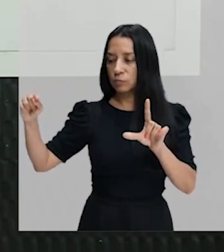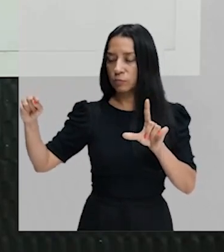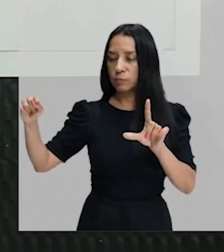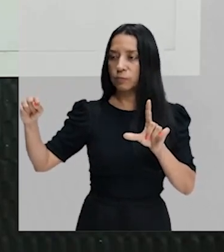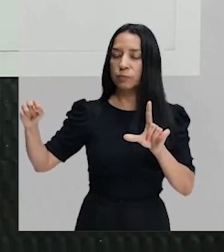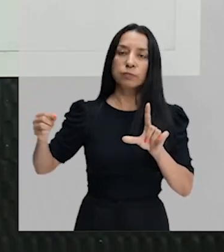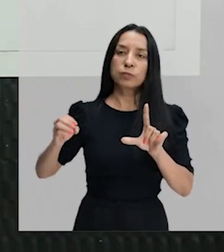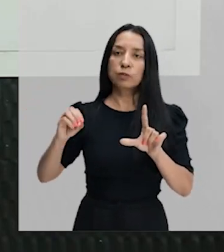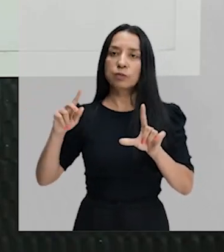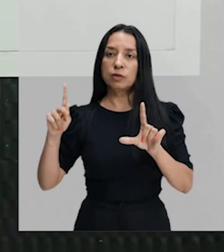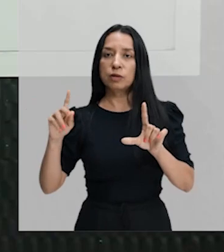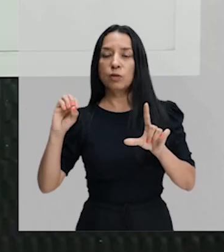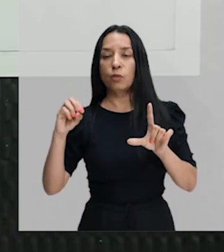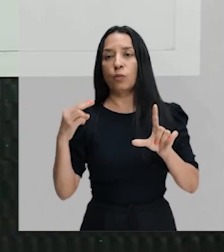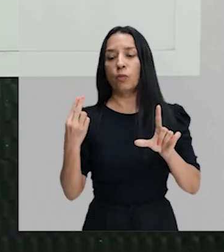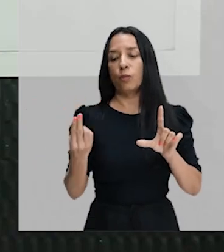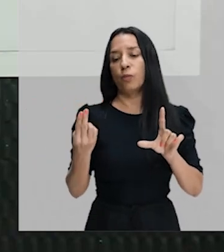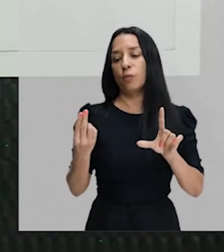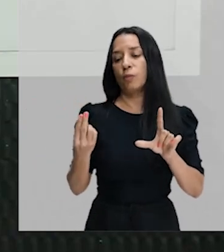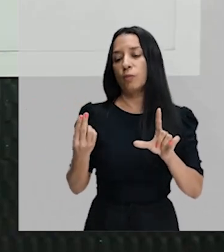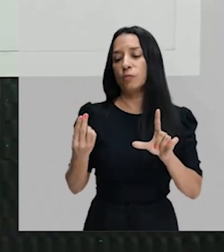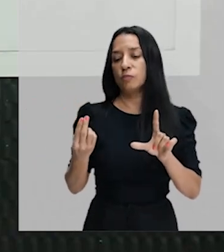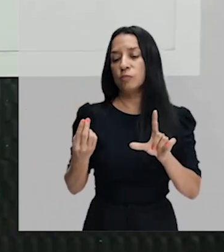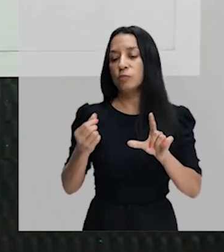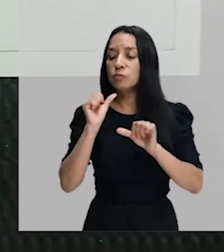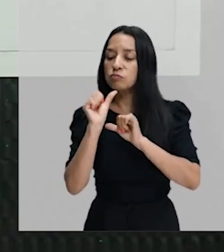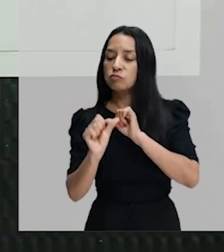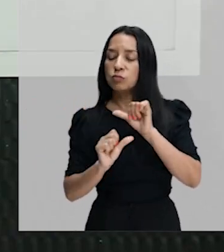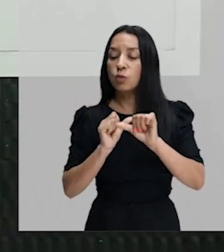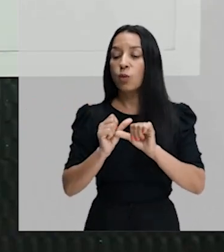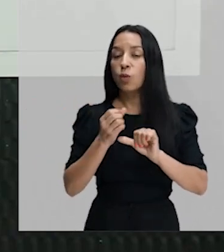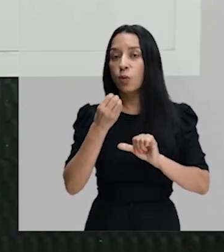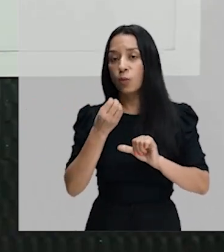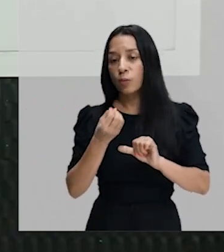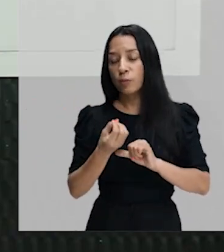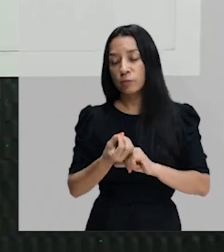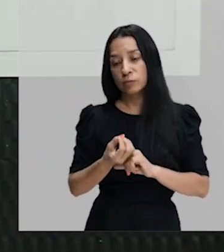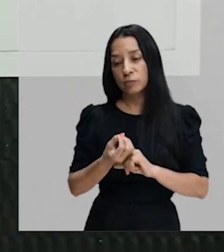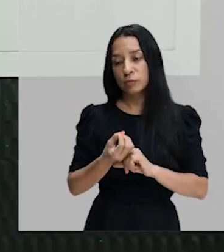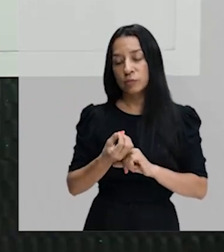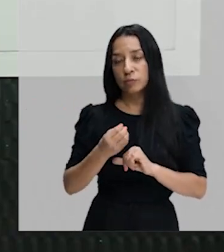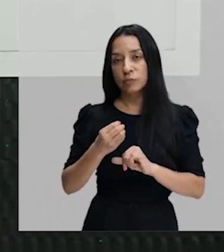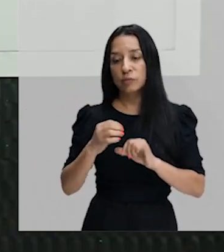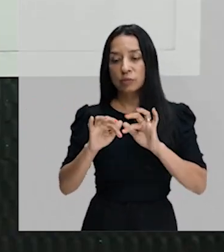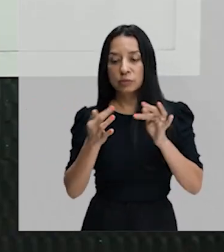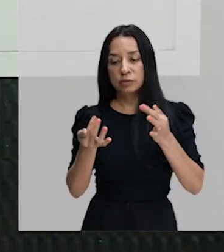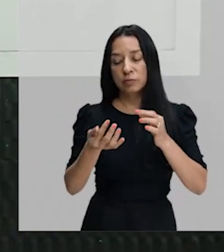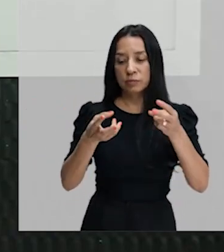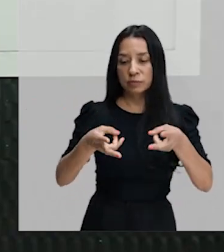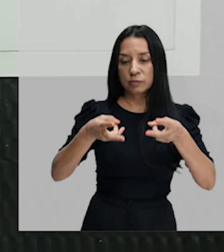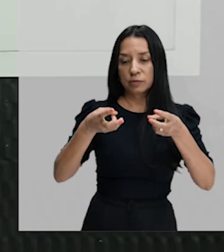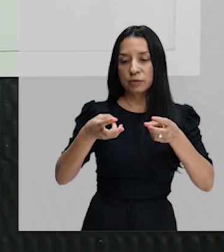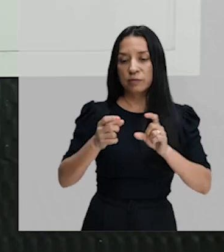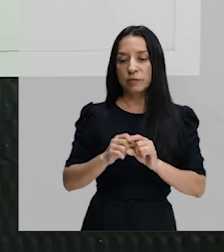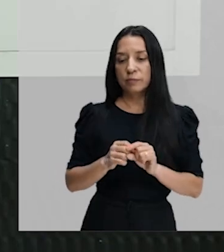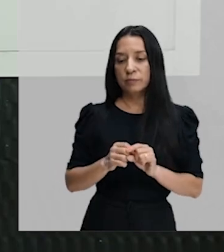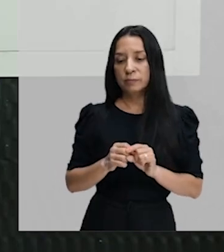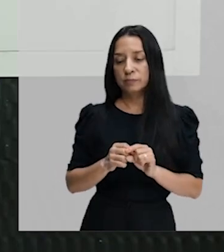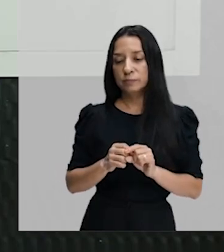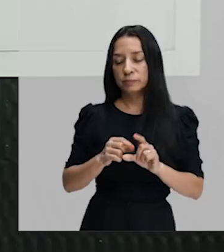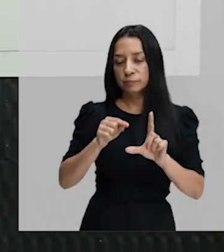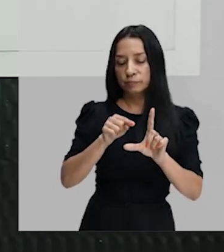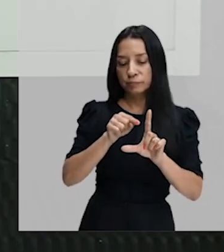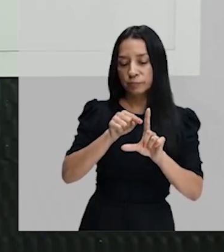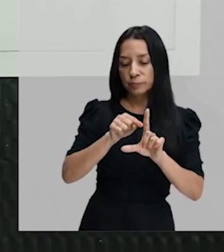Tá ok ou o seguinte se torna até mais simples a gente observar a distância entre duas cristas